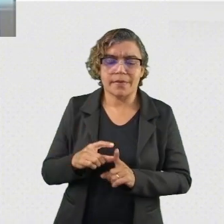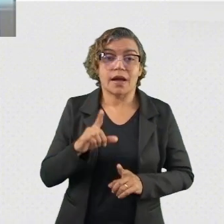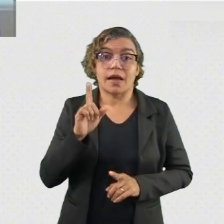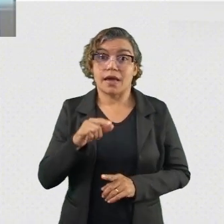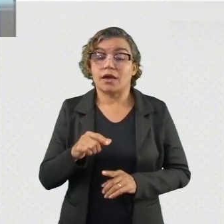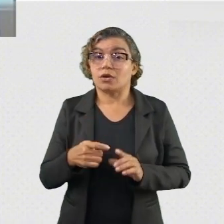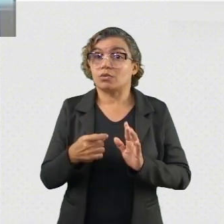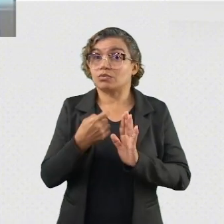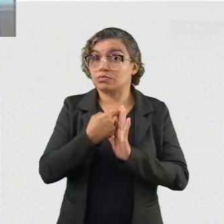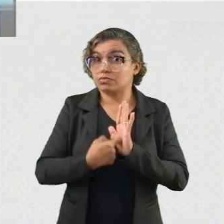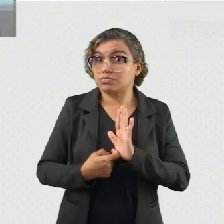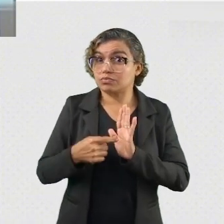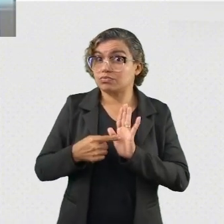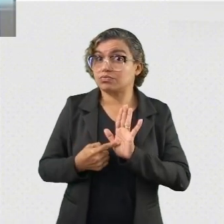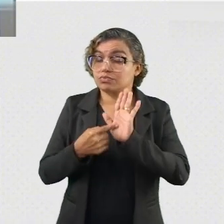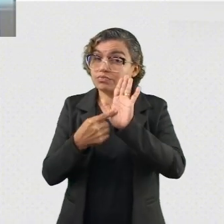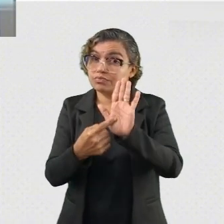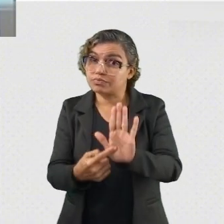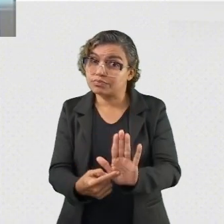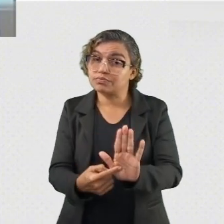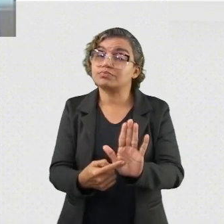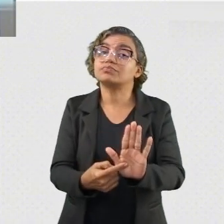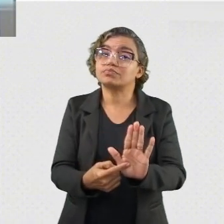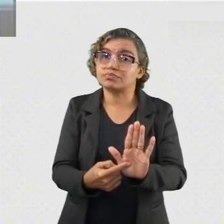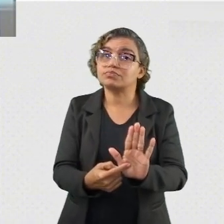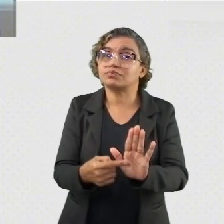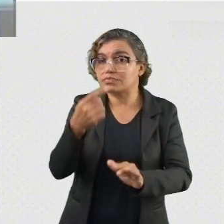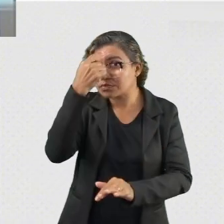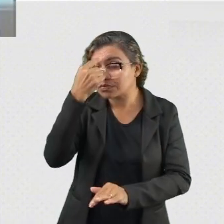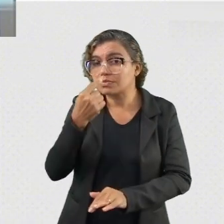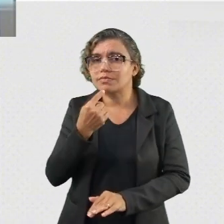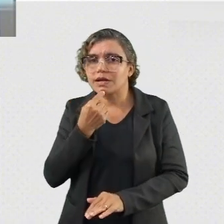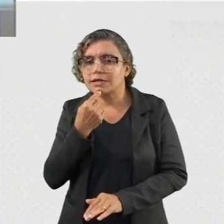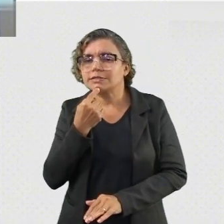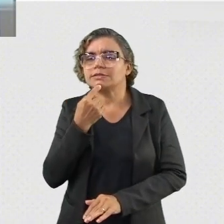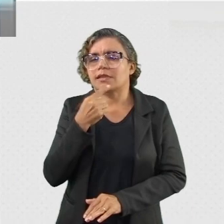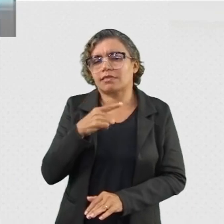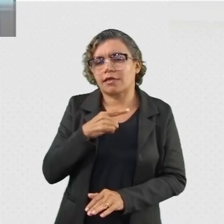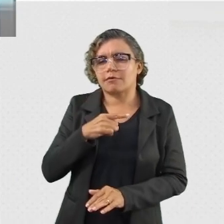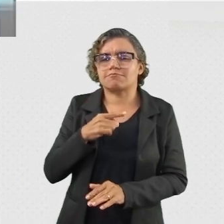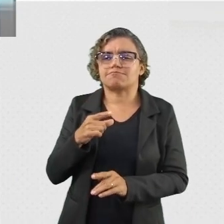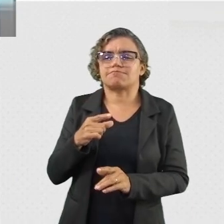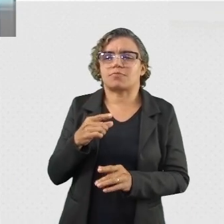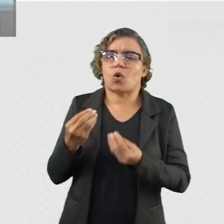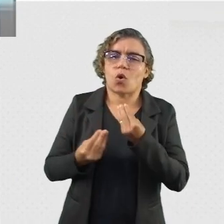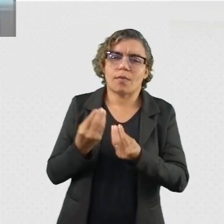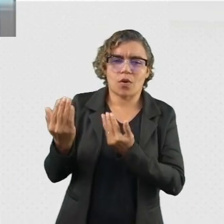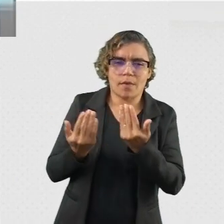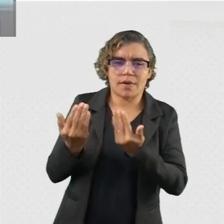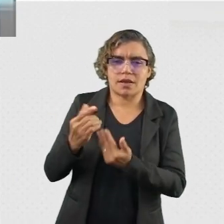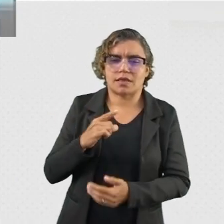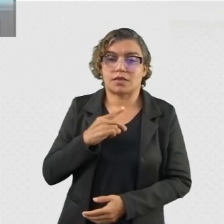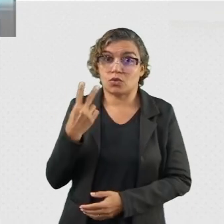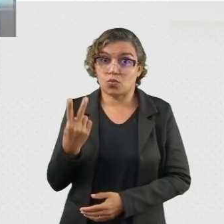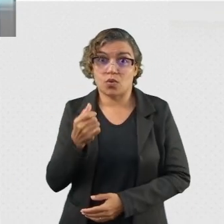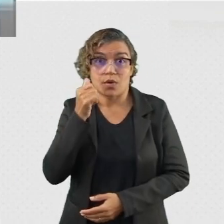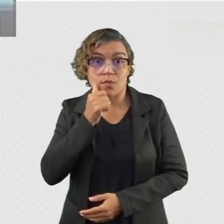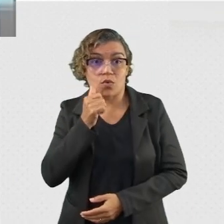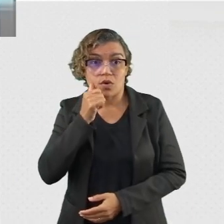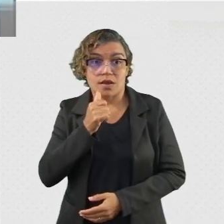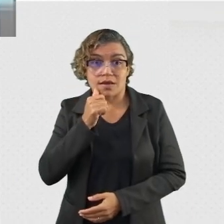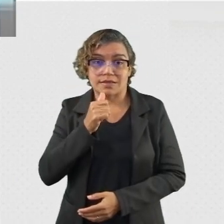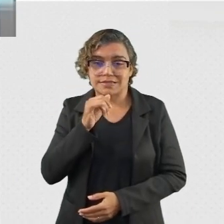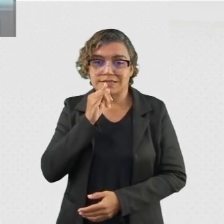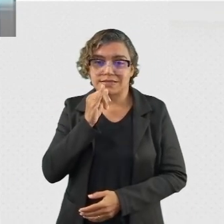tipo de texto que traz imagens para vocês, e aí vocês conseguem fazer algum tipo de associação. Duas mulheres, e observa que